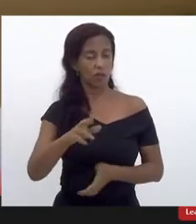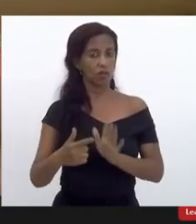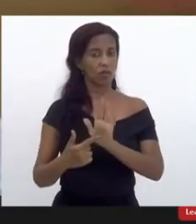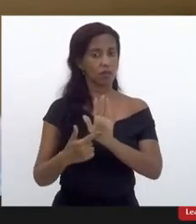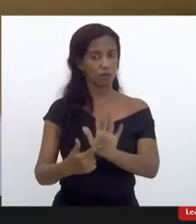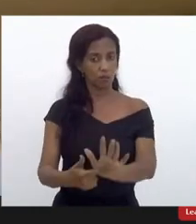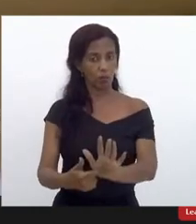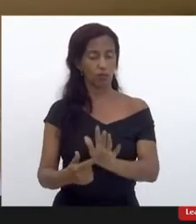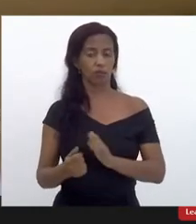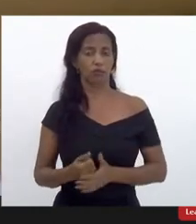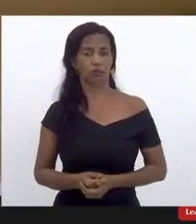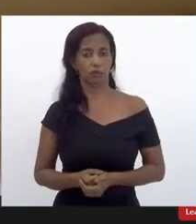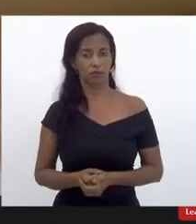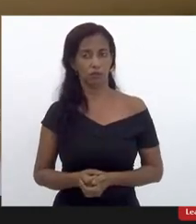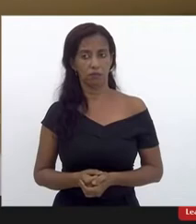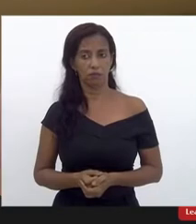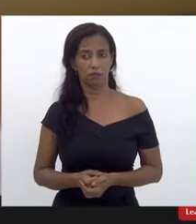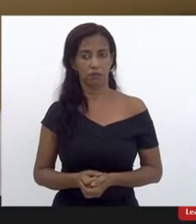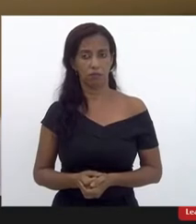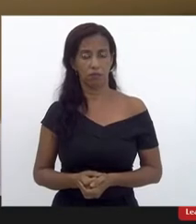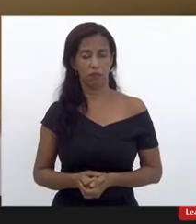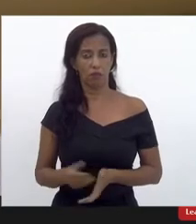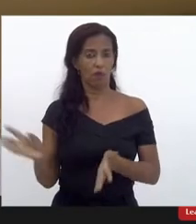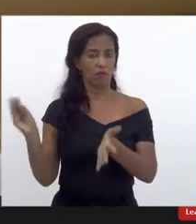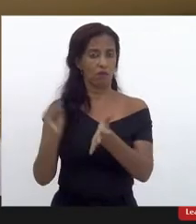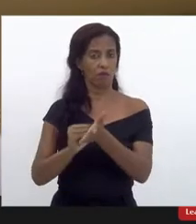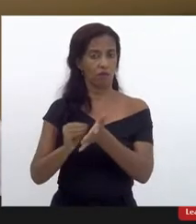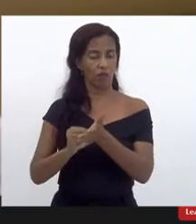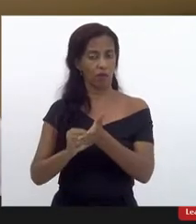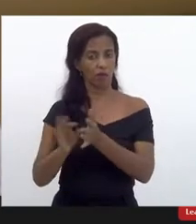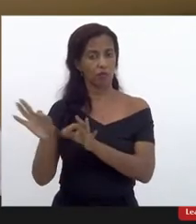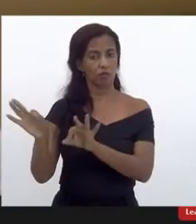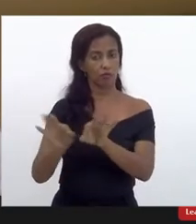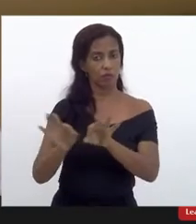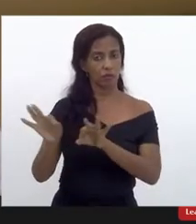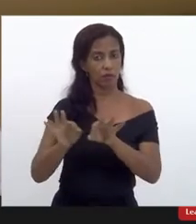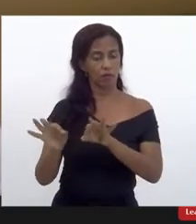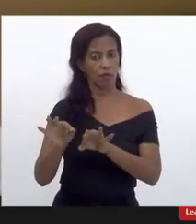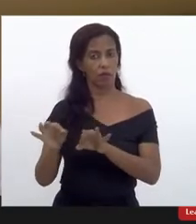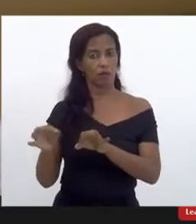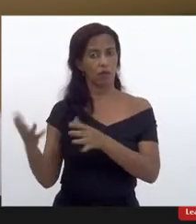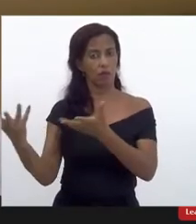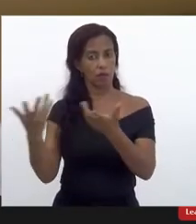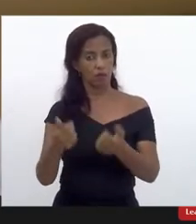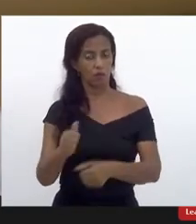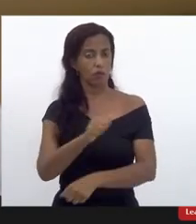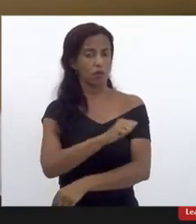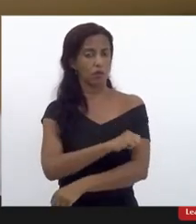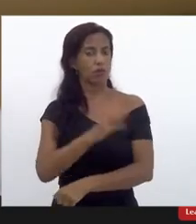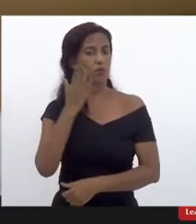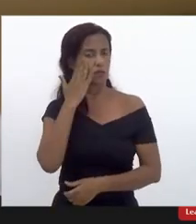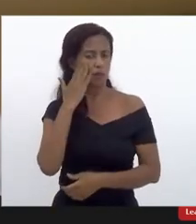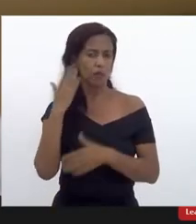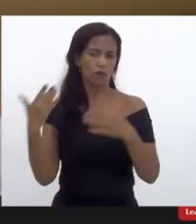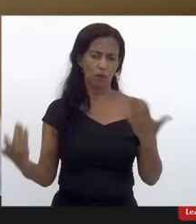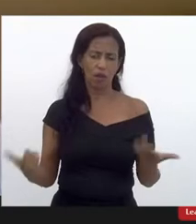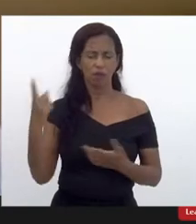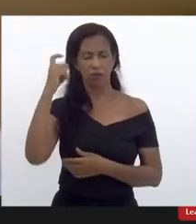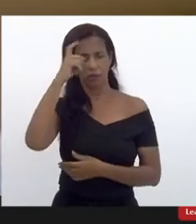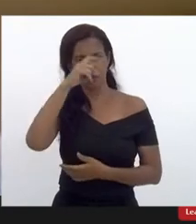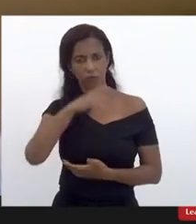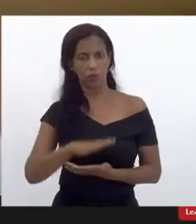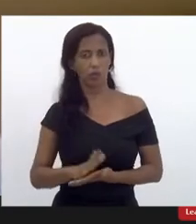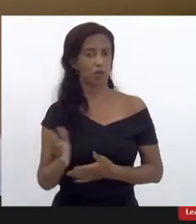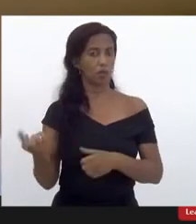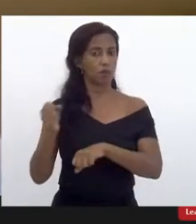mostra um despreparo da rede para atender bem todos os seus estudantes aí, sabendo, logicamente, de todas as dificuldades, mas